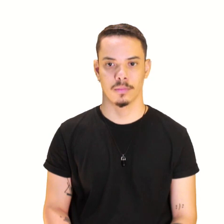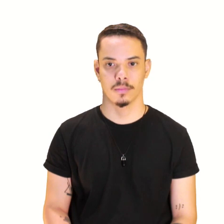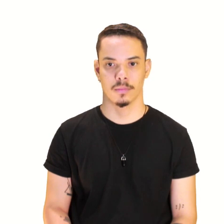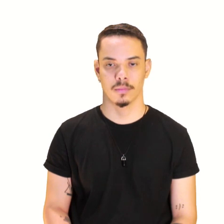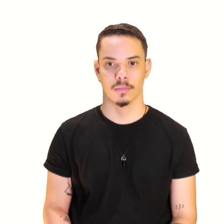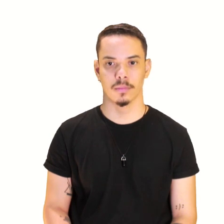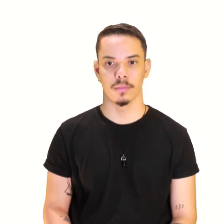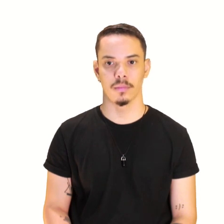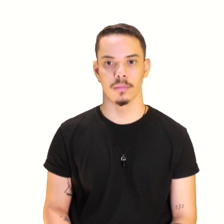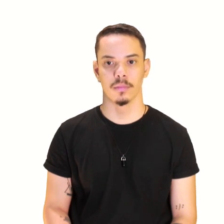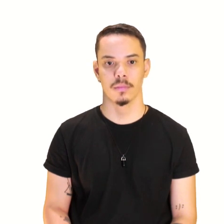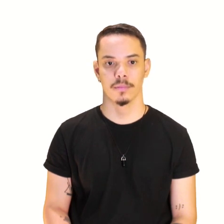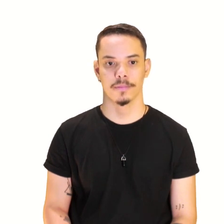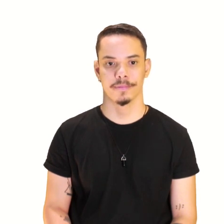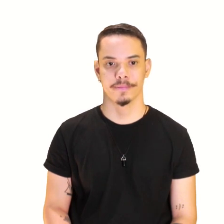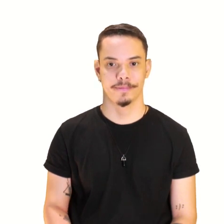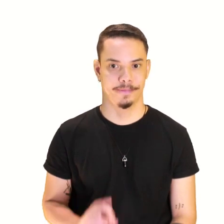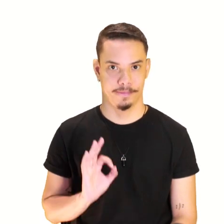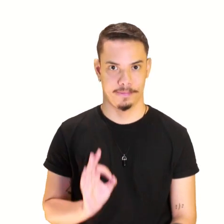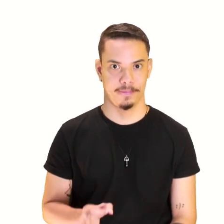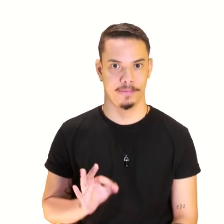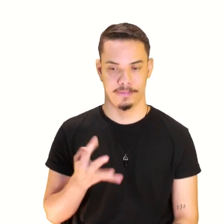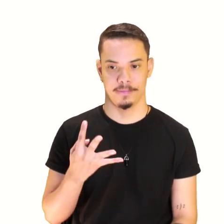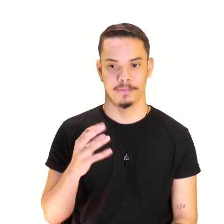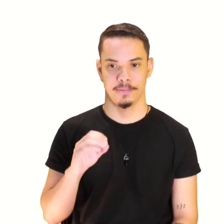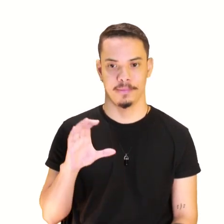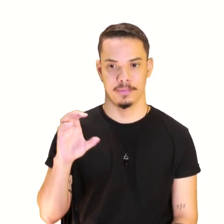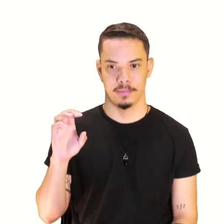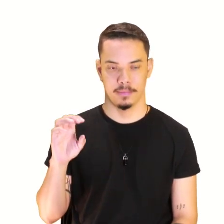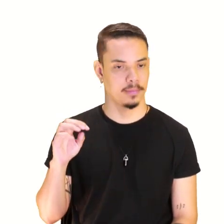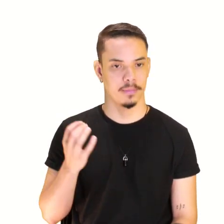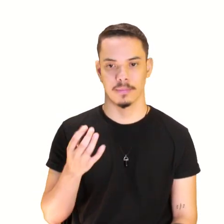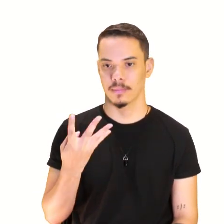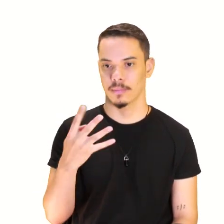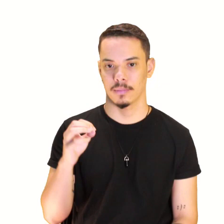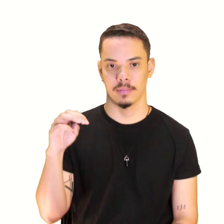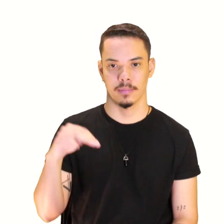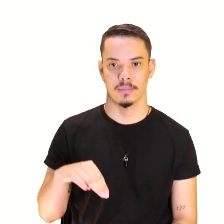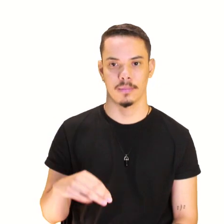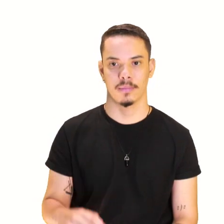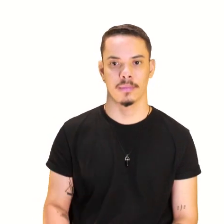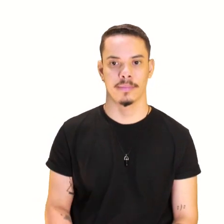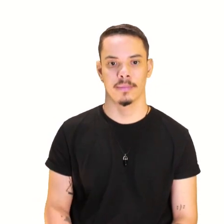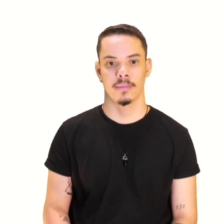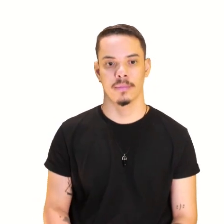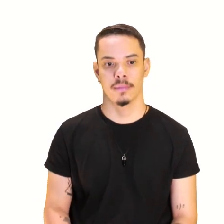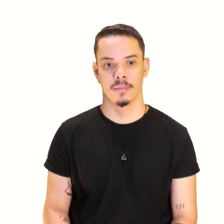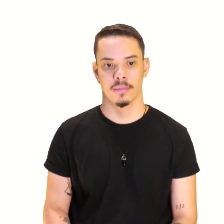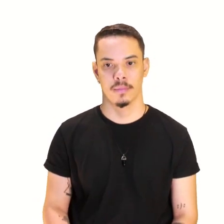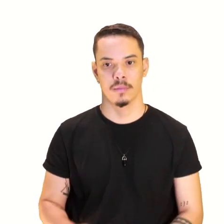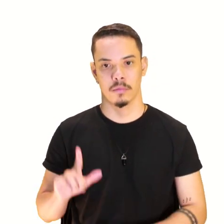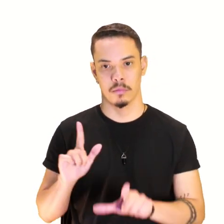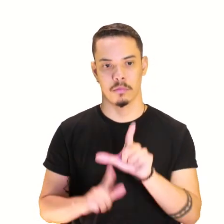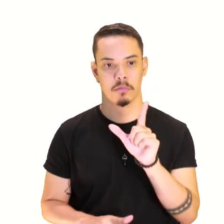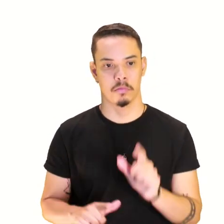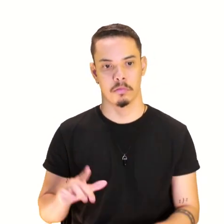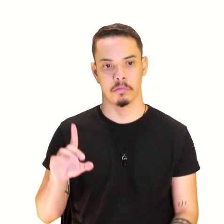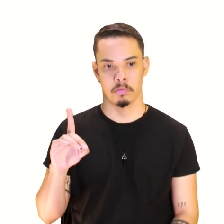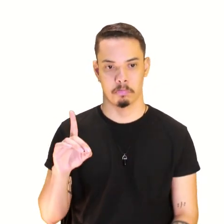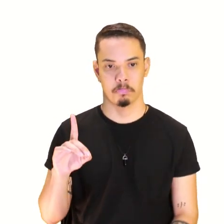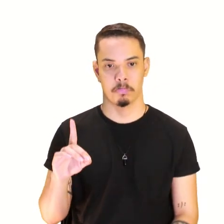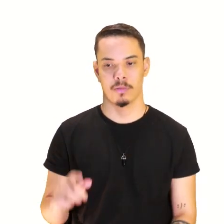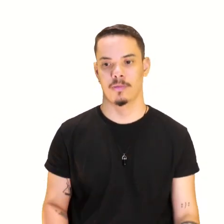5. Ah, sim, também dava, né? Mas aí ficou bom. 5 vezes 8, 40, já direto. Isso. Letra correta é a